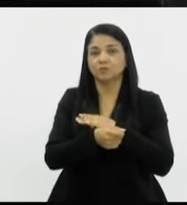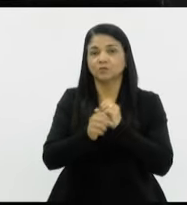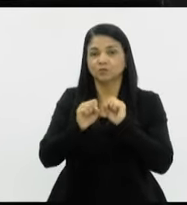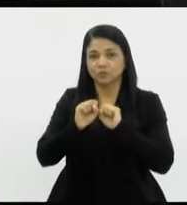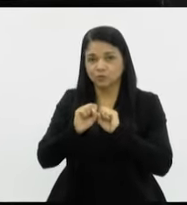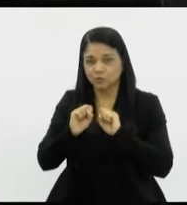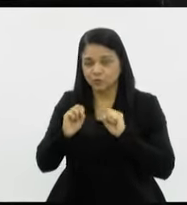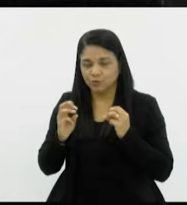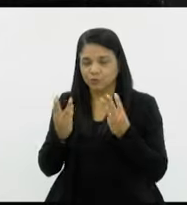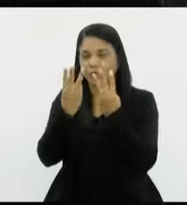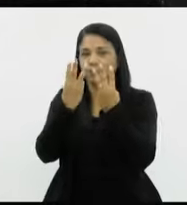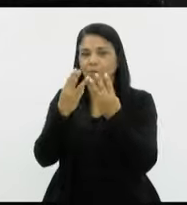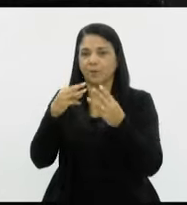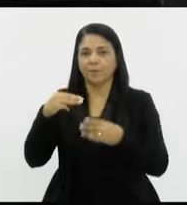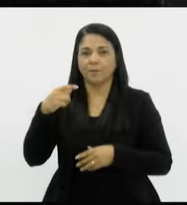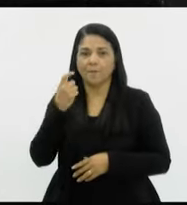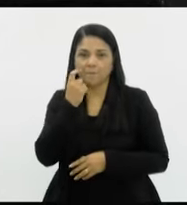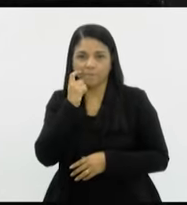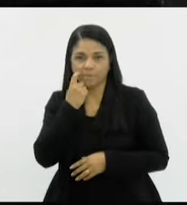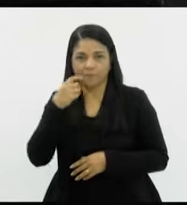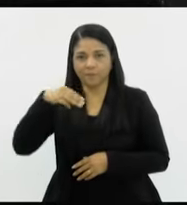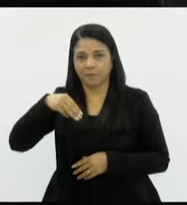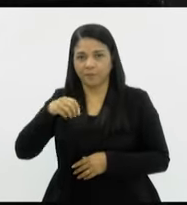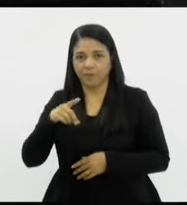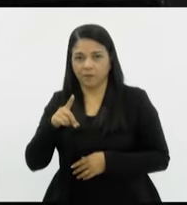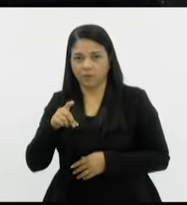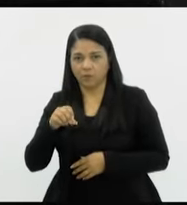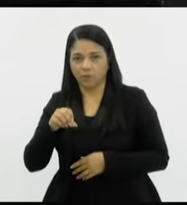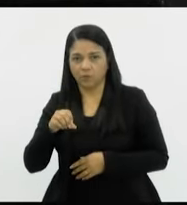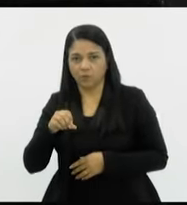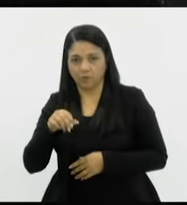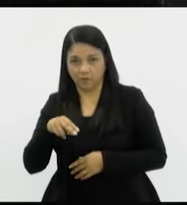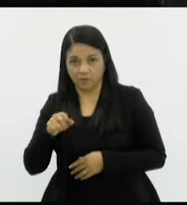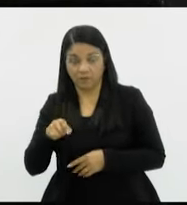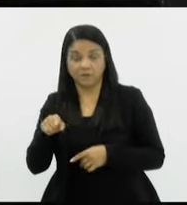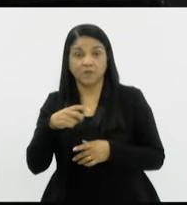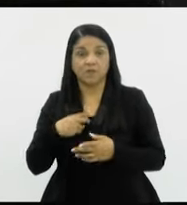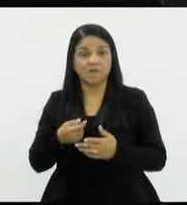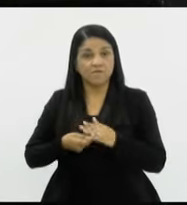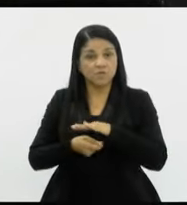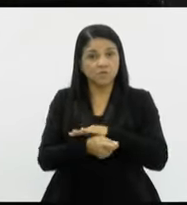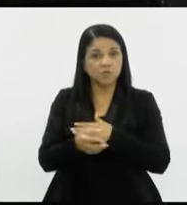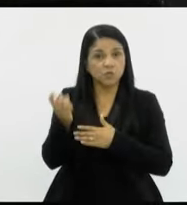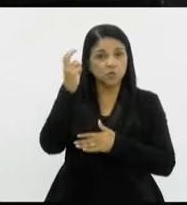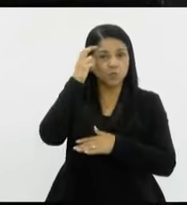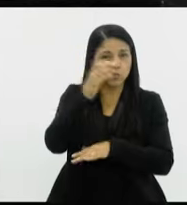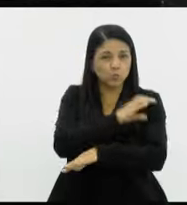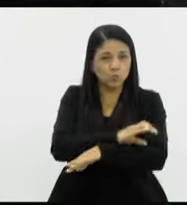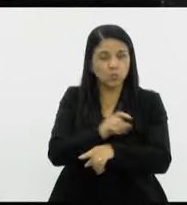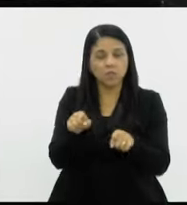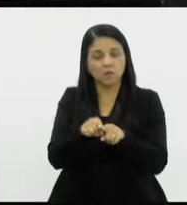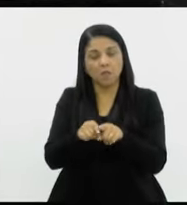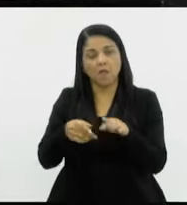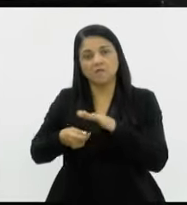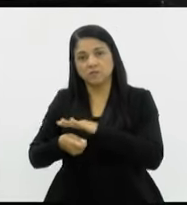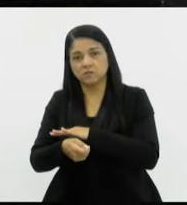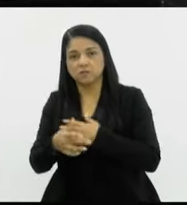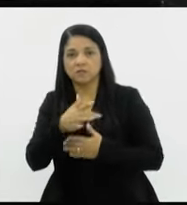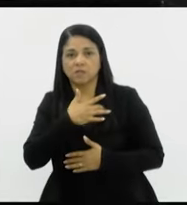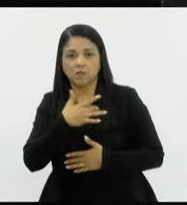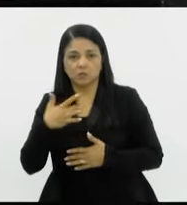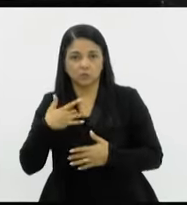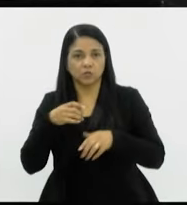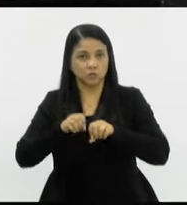Madonna. Então, imagine não só investir em cultura, mas também em saúde e educação. E, acima de